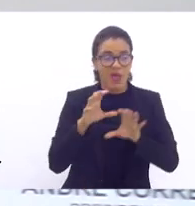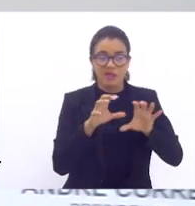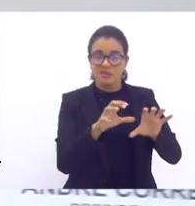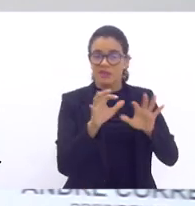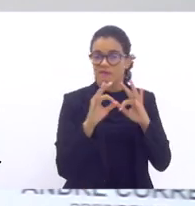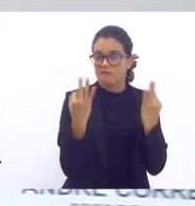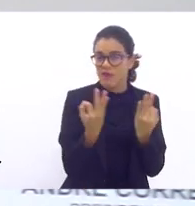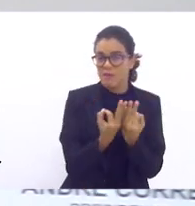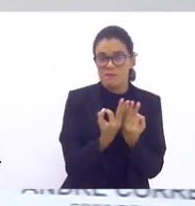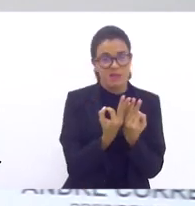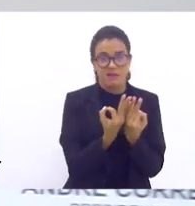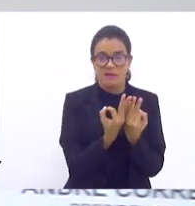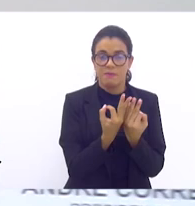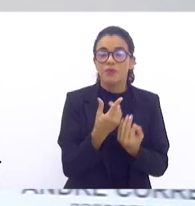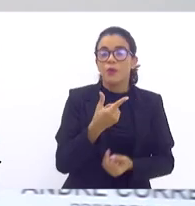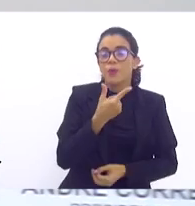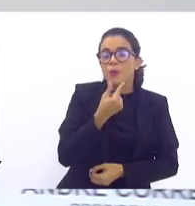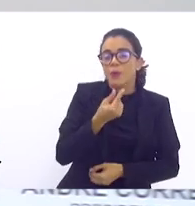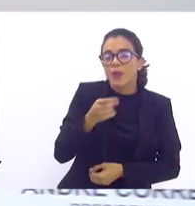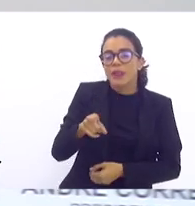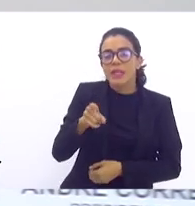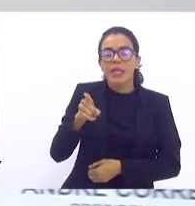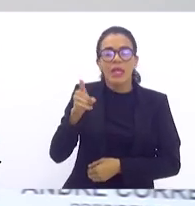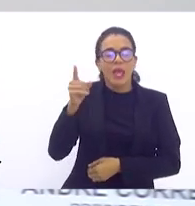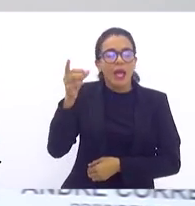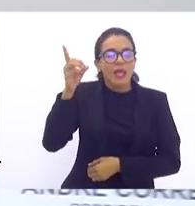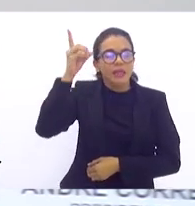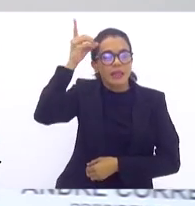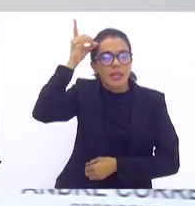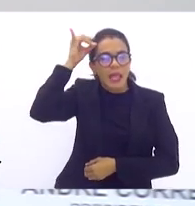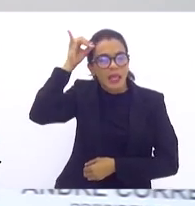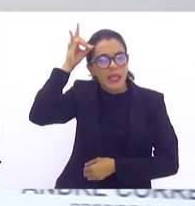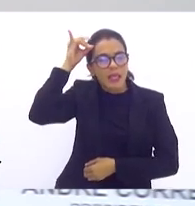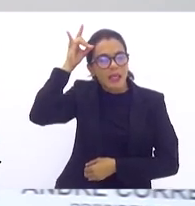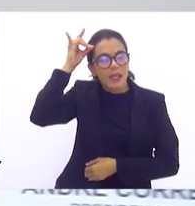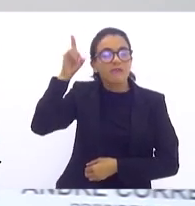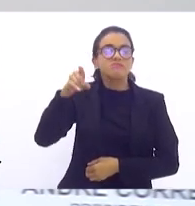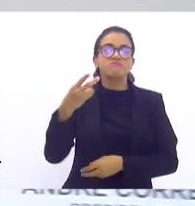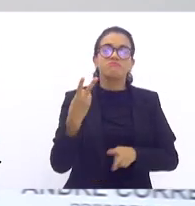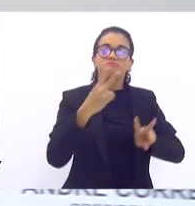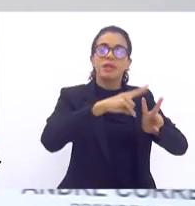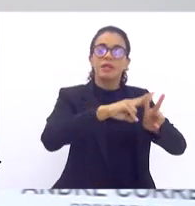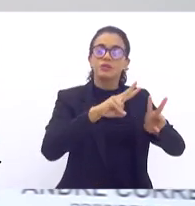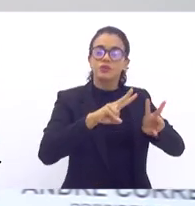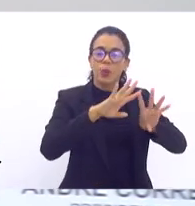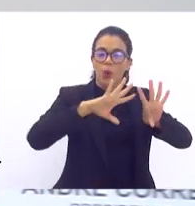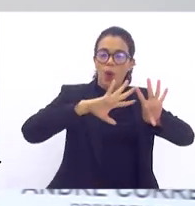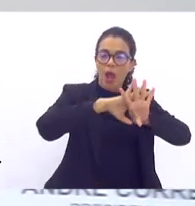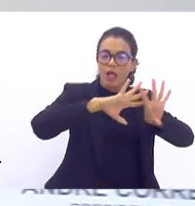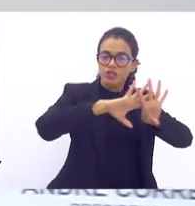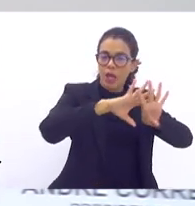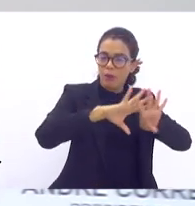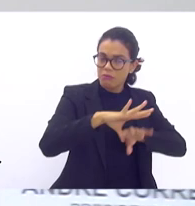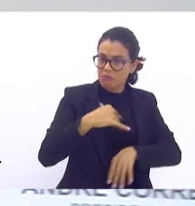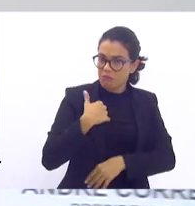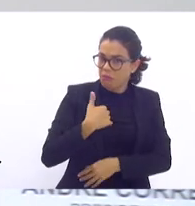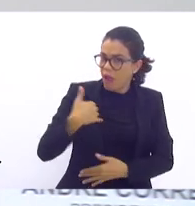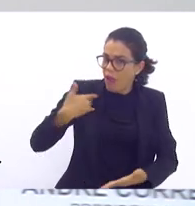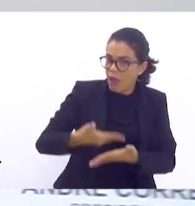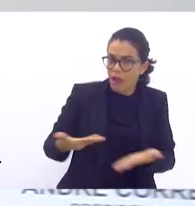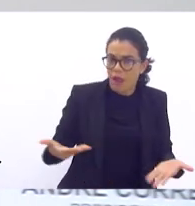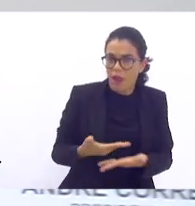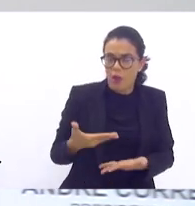colocar um menino que tinha deficiências mentais dentro daquela jaula aquilo foi uma coisa que até hoje